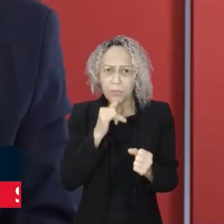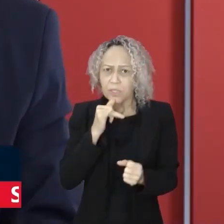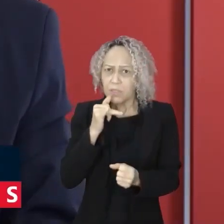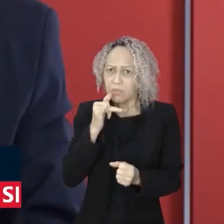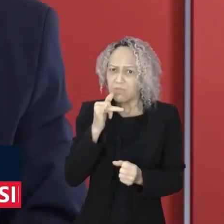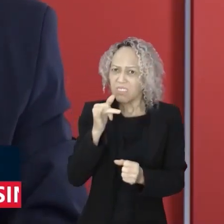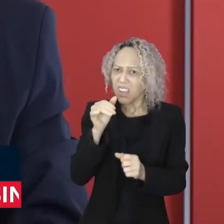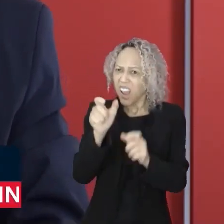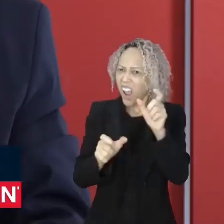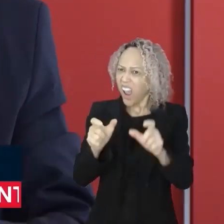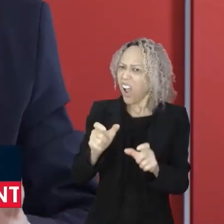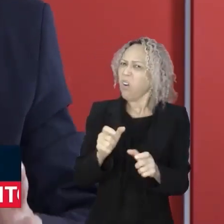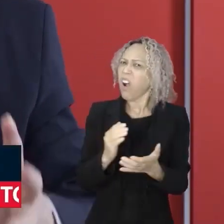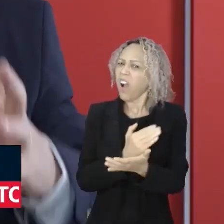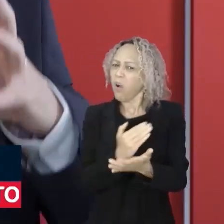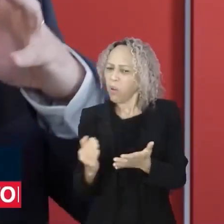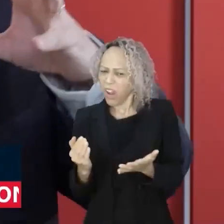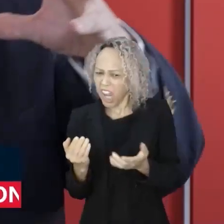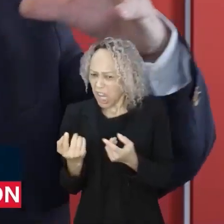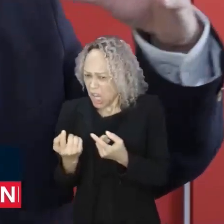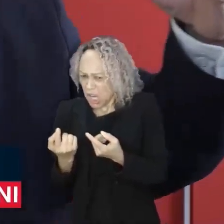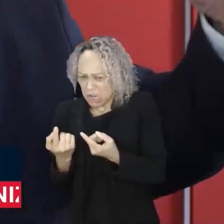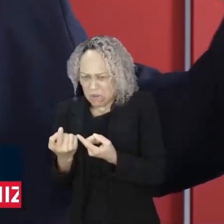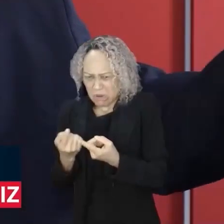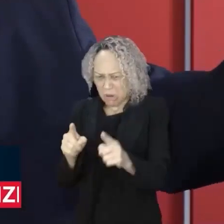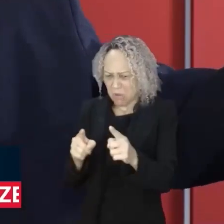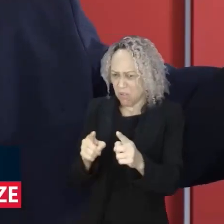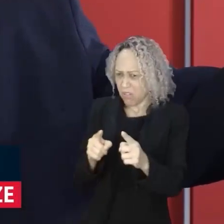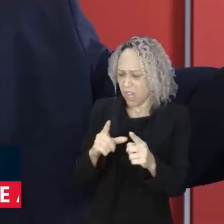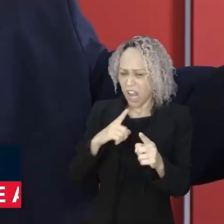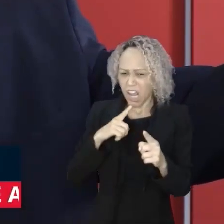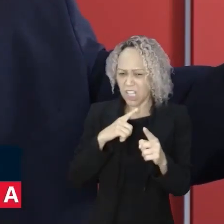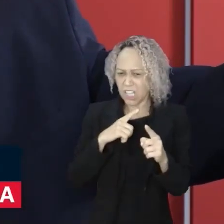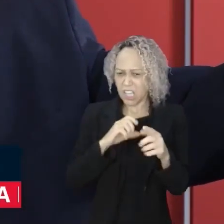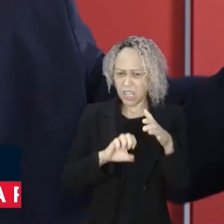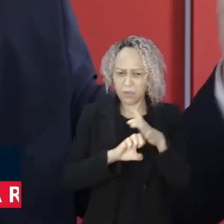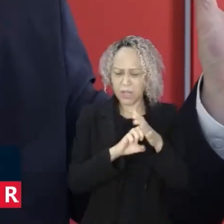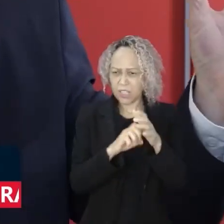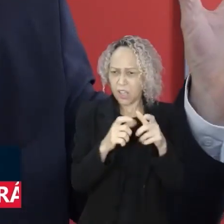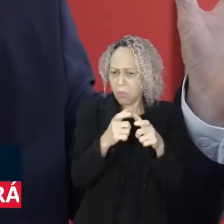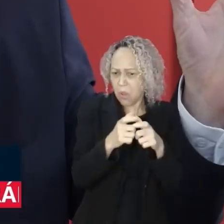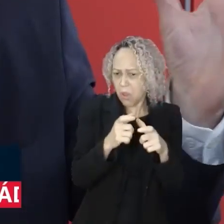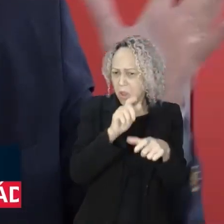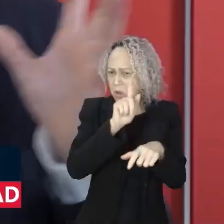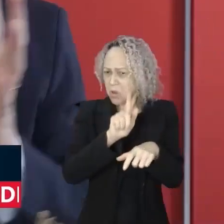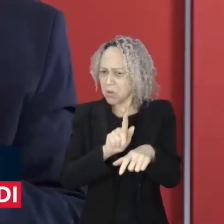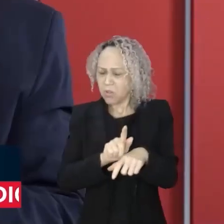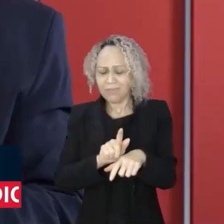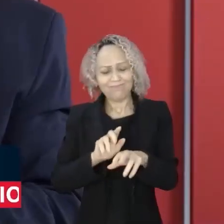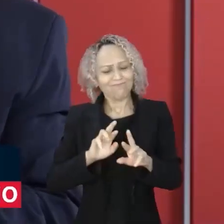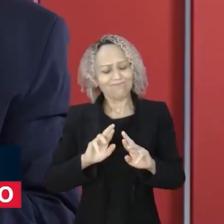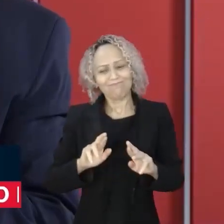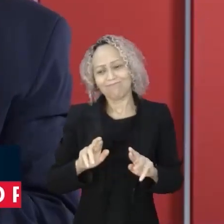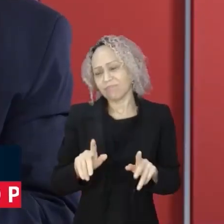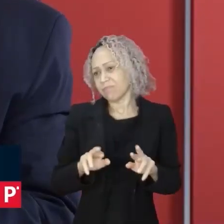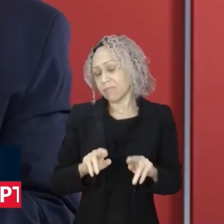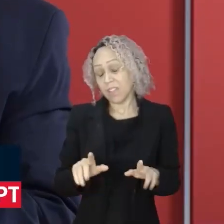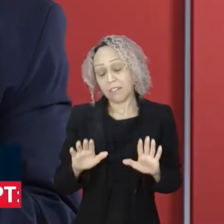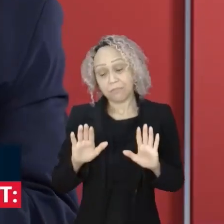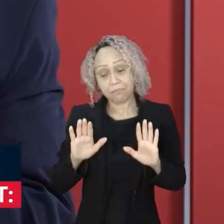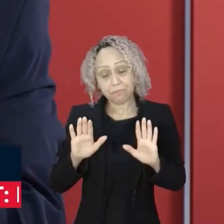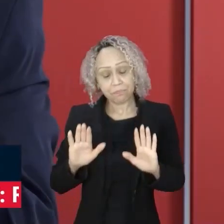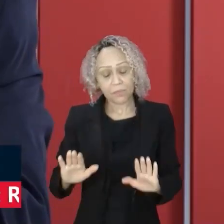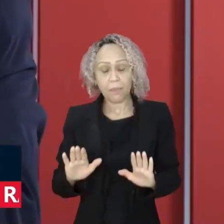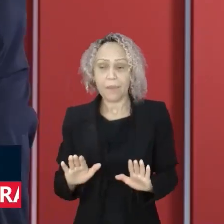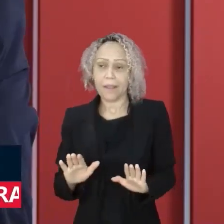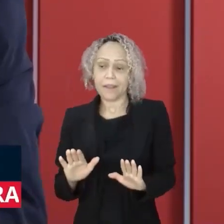empresário? Alguém vai dizer assim, não, todos os empresários são de tamanhos... Não. Mas no campo, pelo